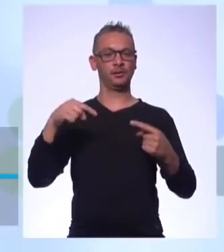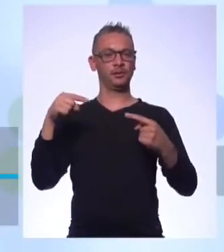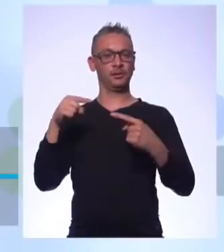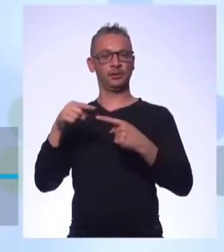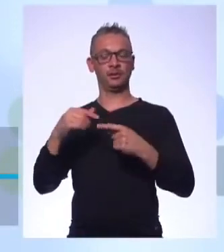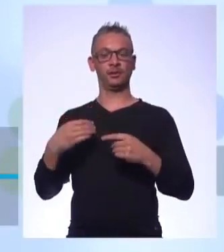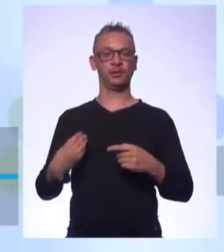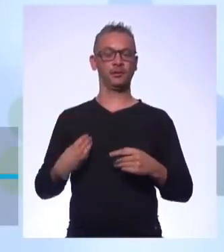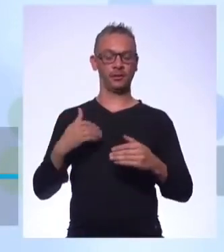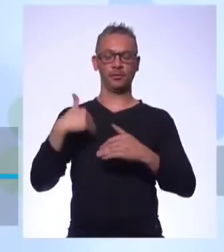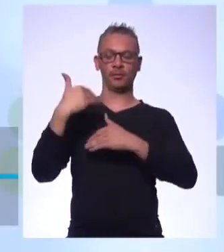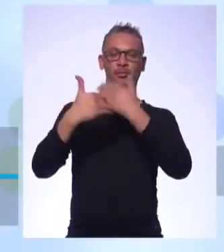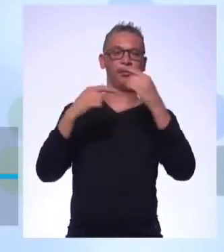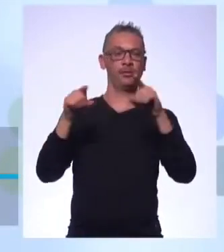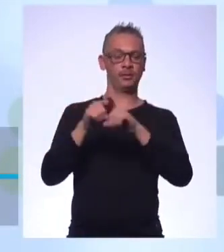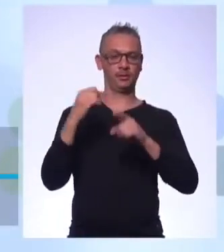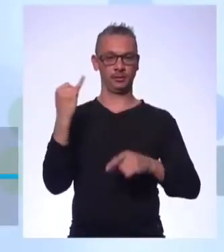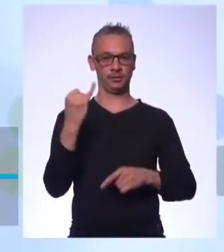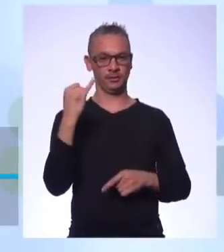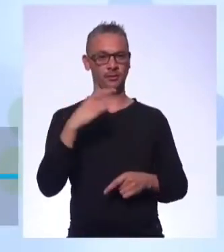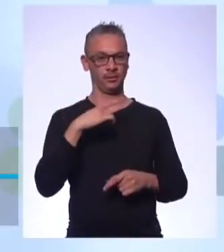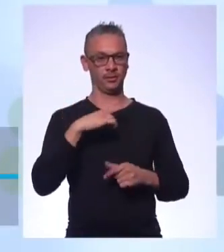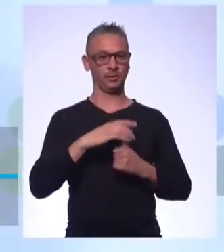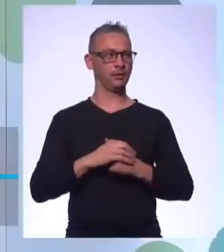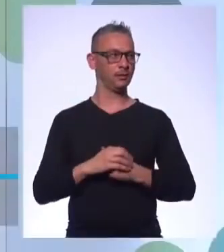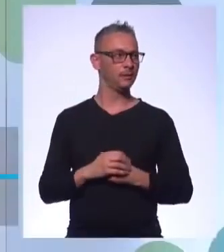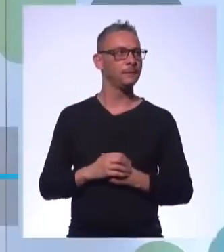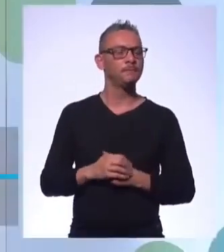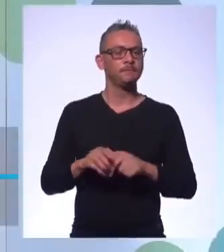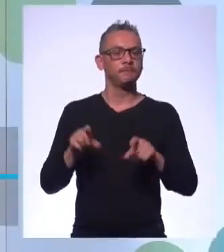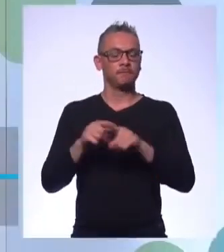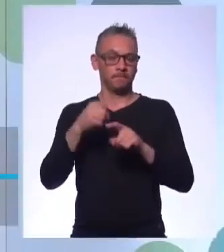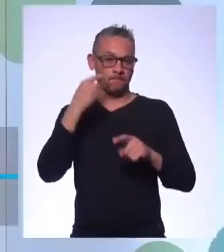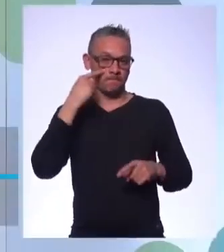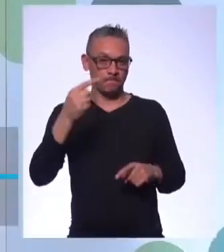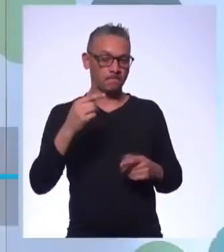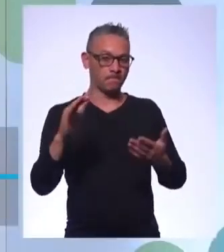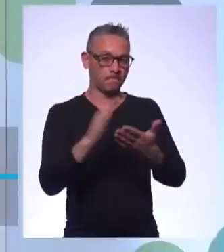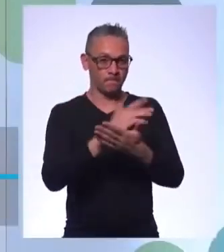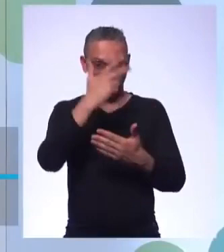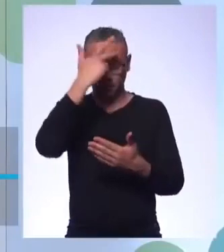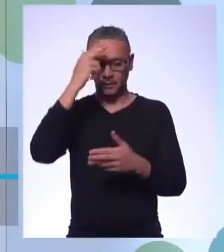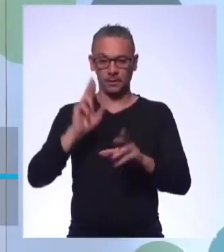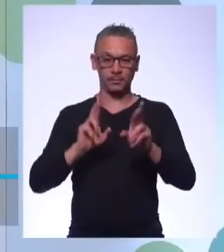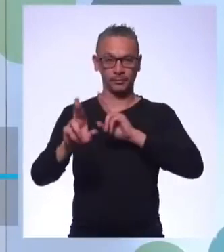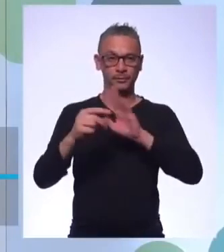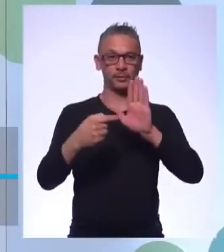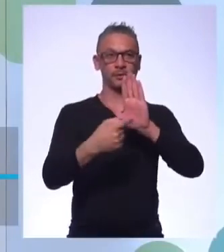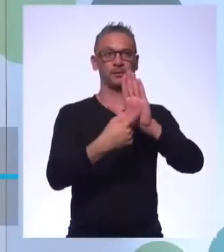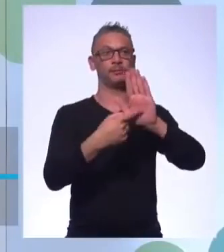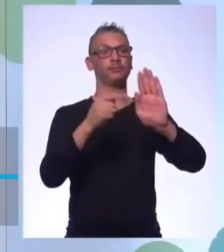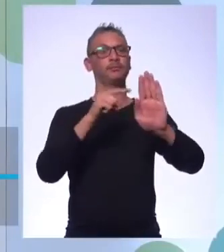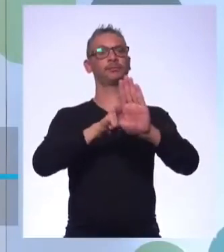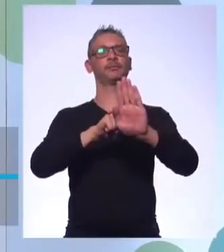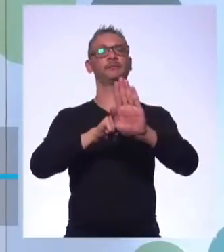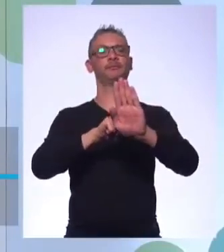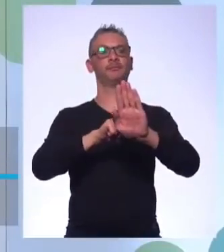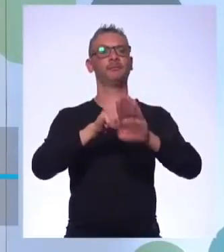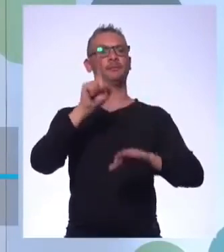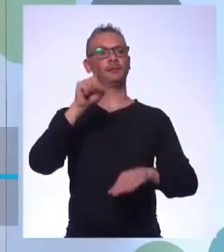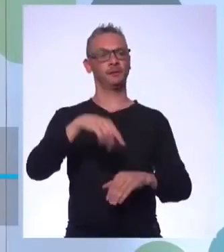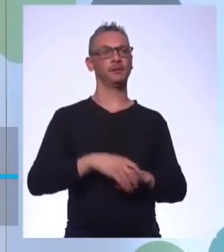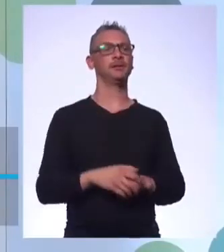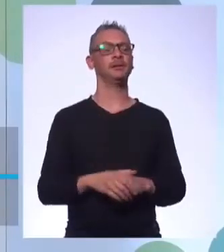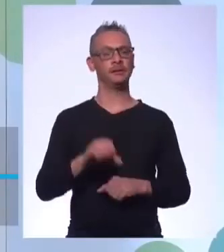é para frente, para o alto, por favor, né? Muito Sim. bem. Olha, vamos considerar a maioria que falou metáfora. Metáfora,